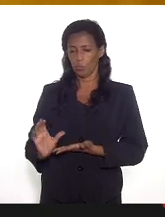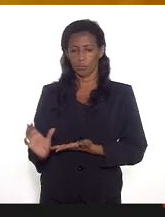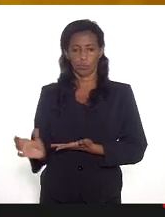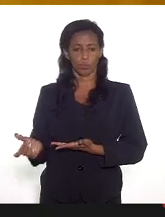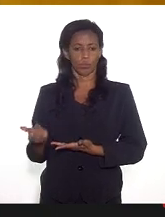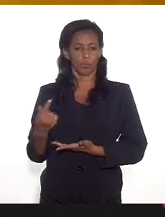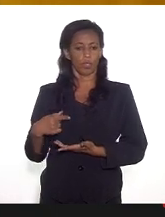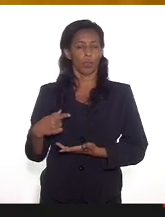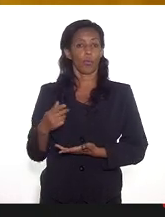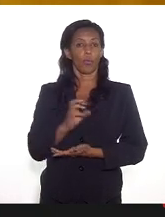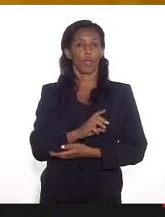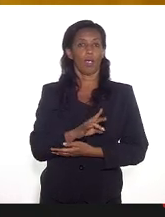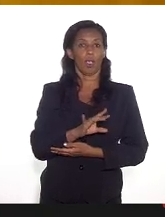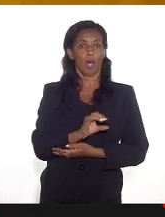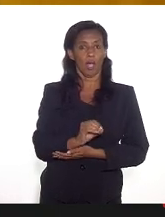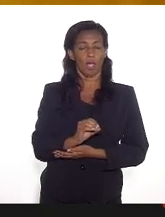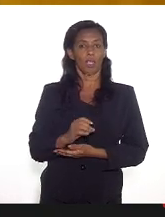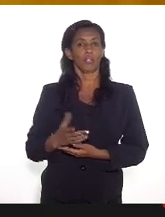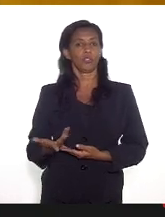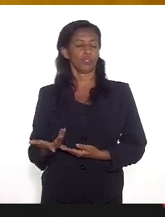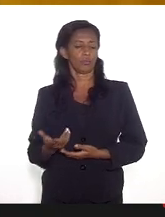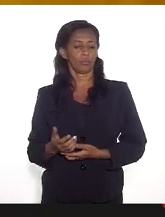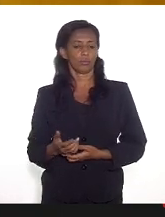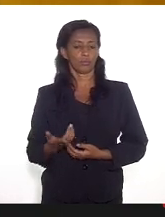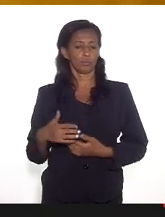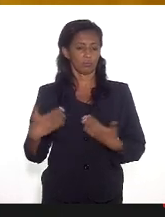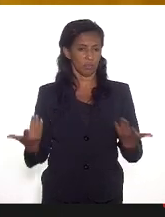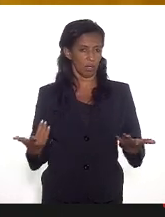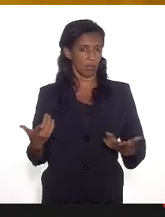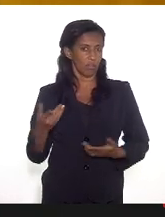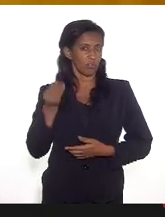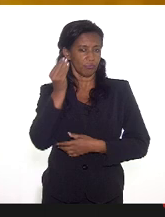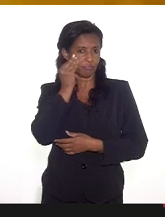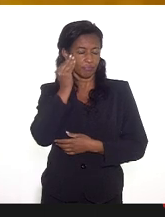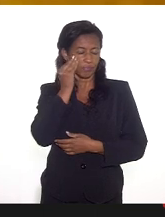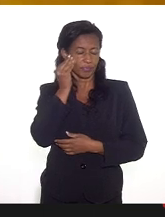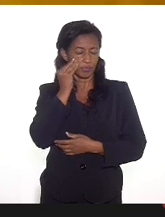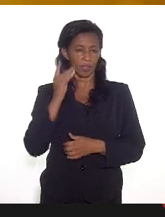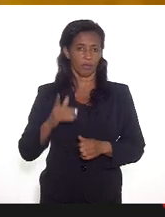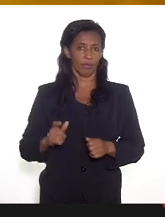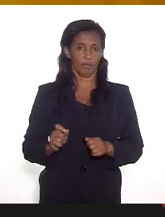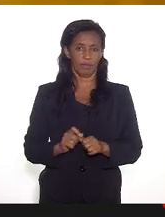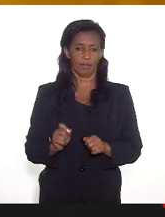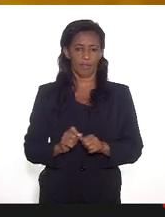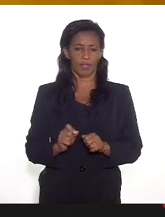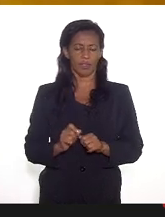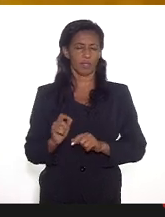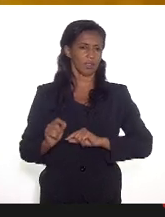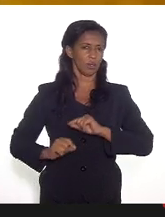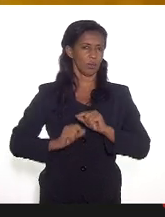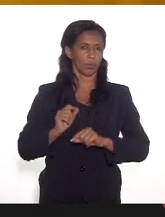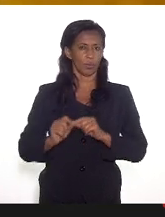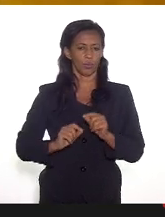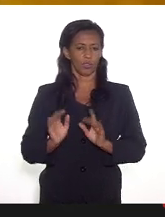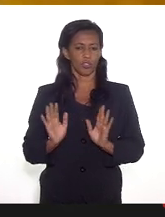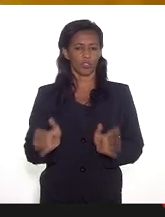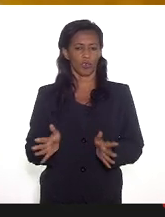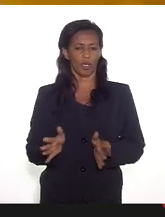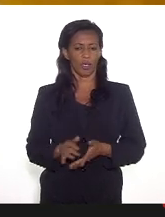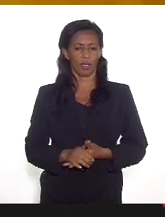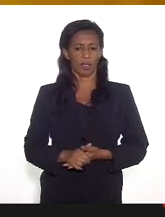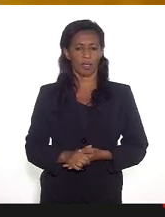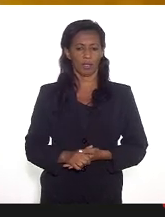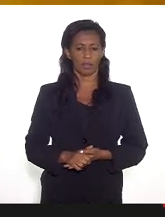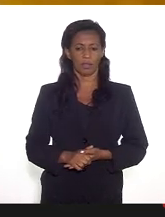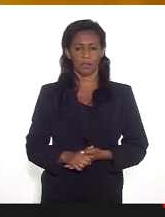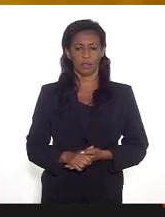com recurso de crédito. Então, acho que a gente está tentando, né, fazer o que já é